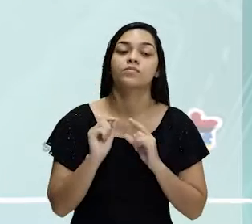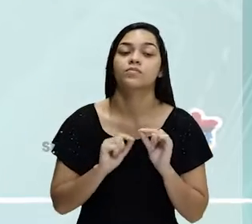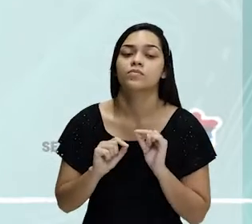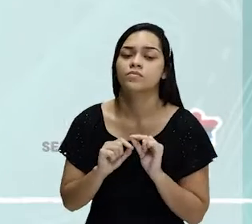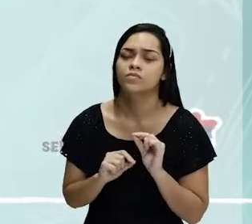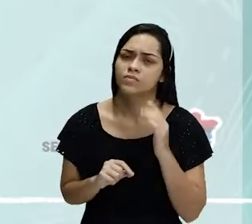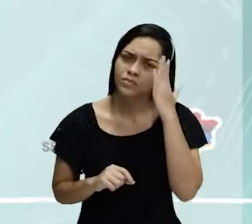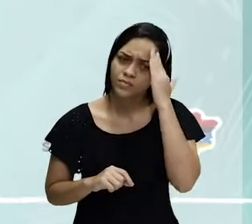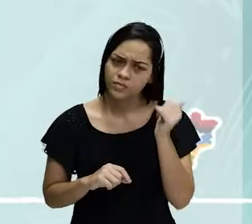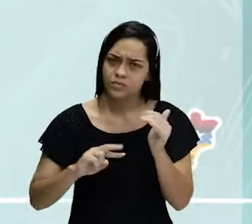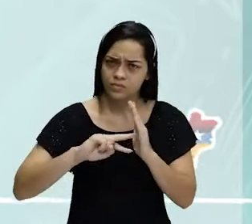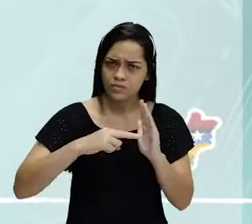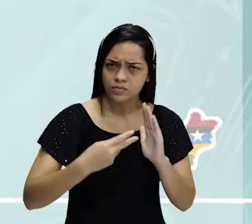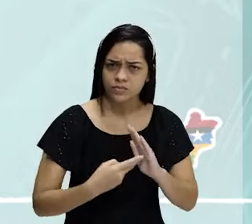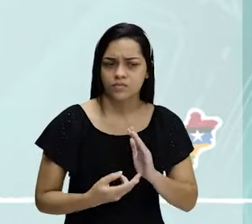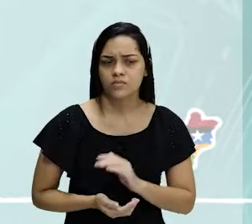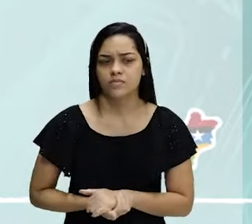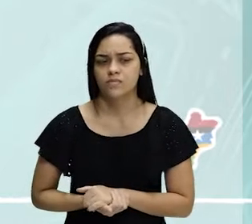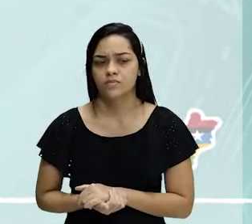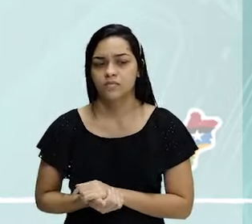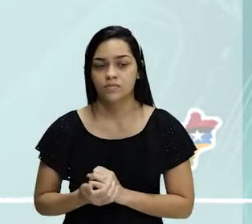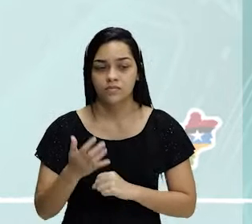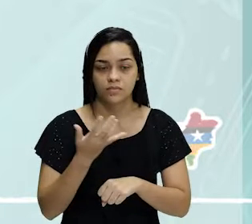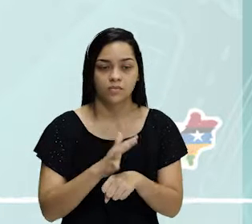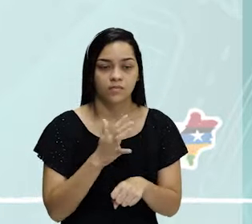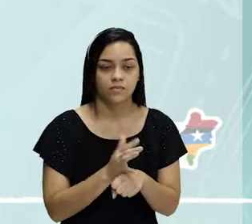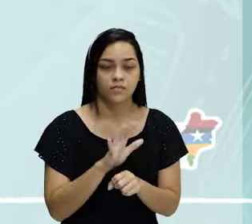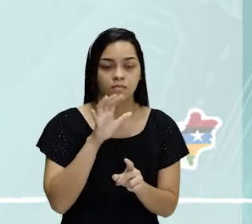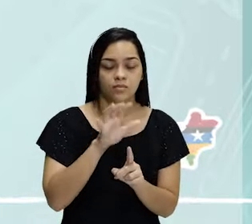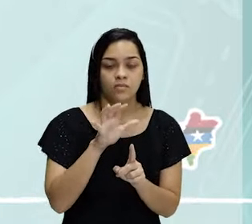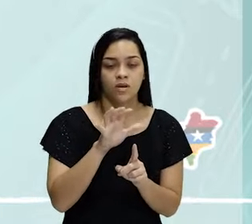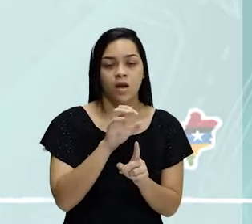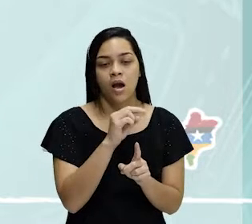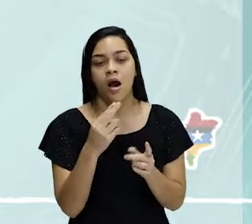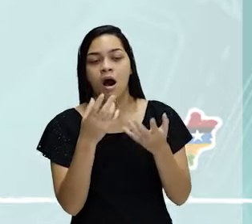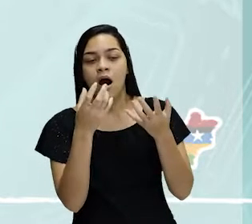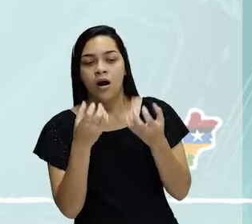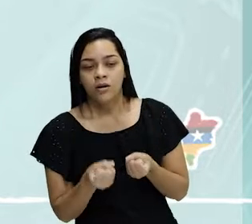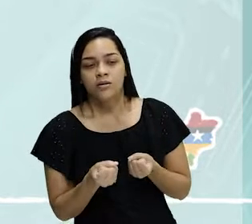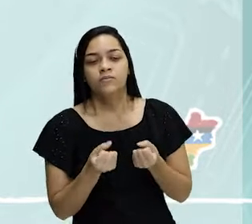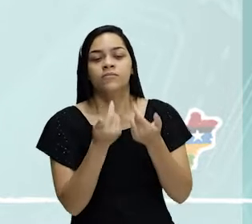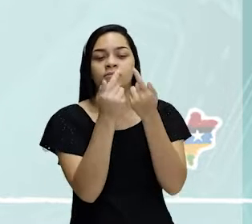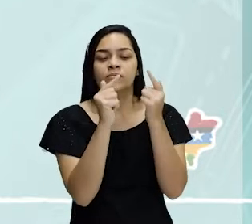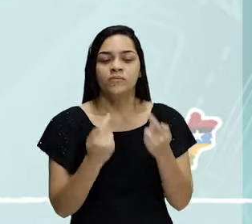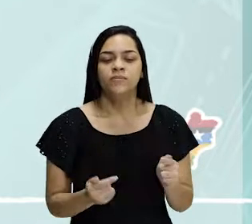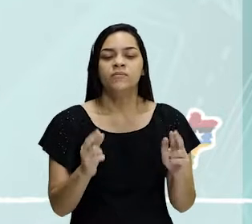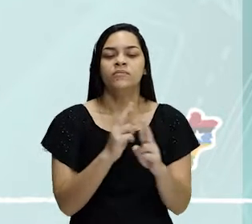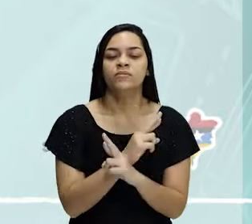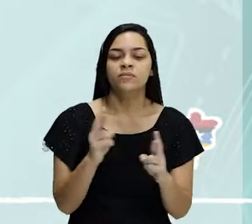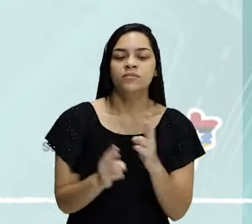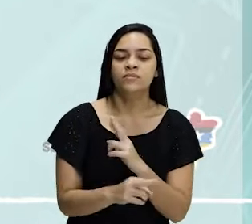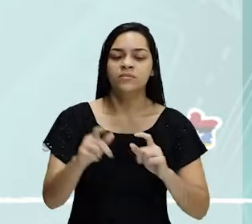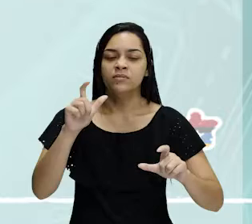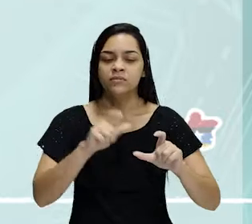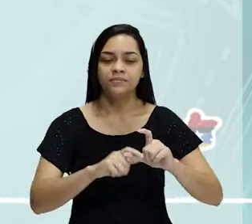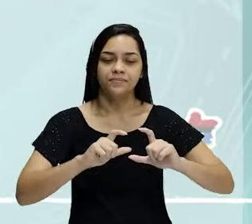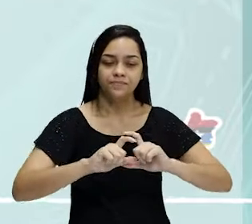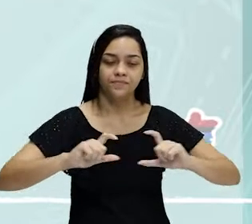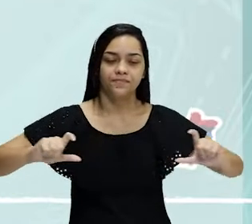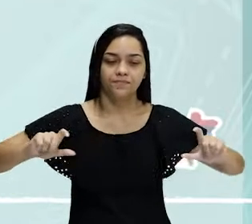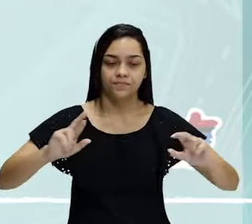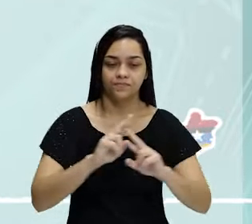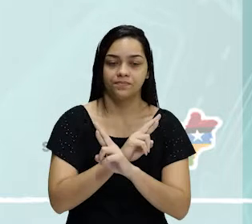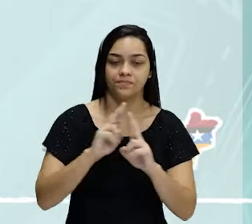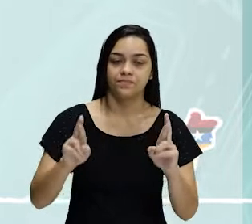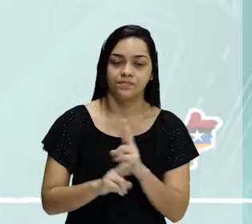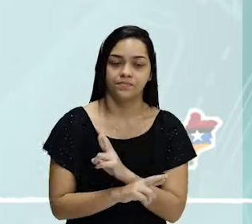Subordinação. Você sabe o que é uma subordinação? É o ato ou efeito de subordinar ou subordinar-se. Na gramática, é a relação de